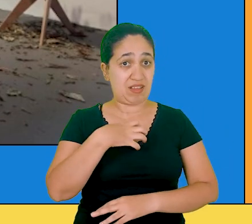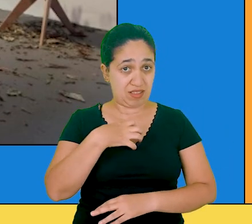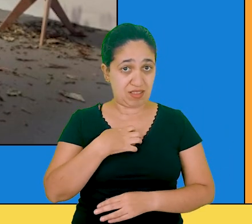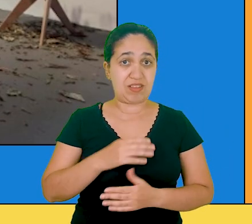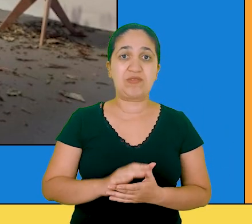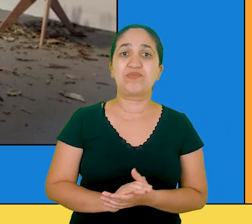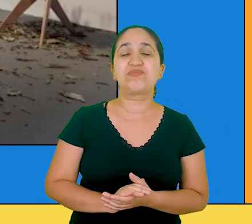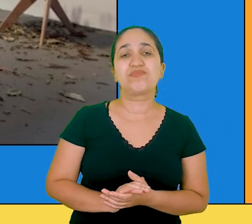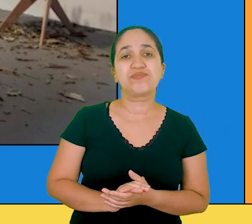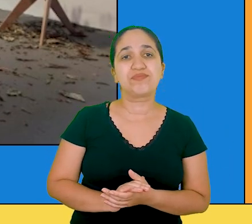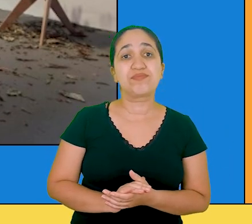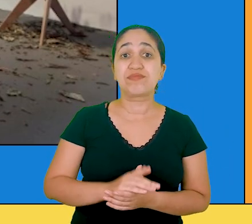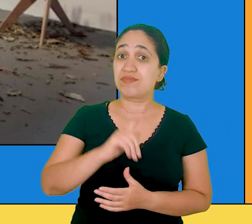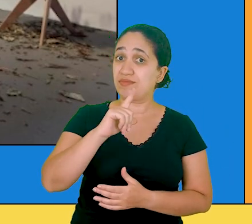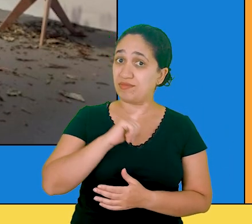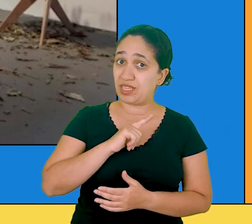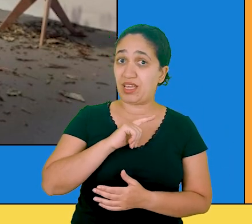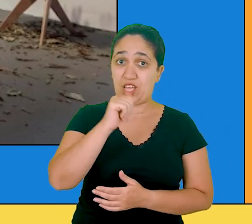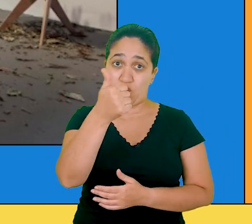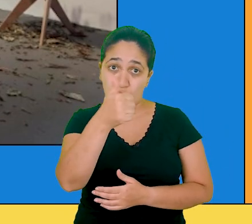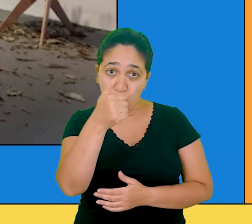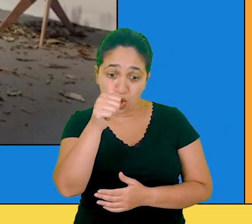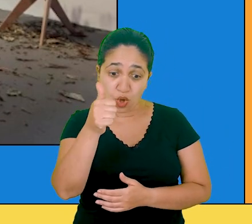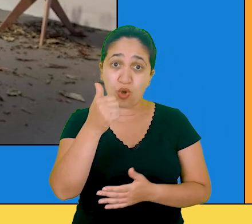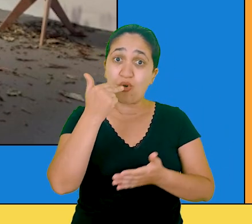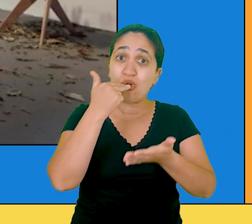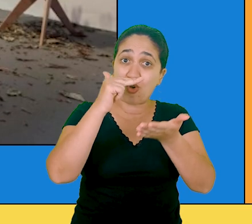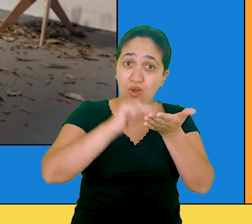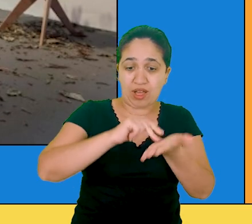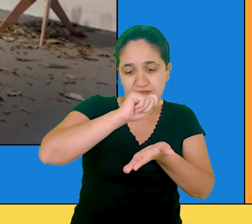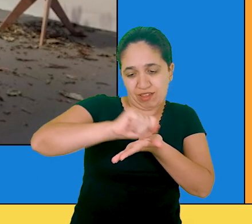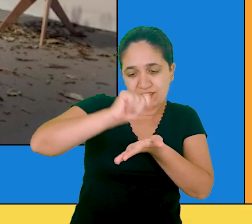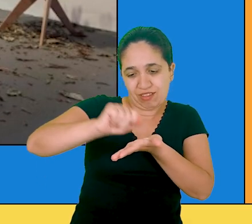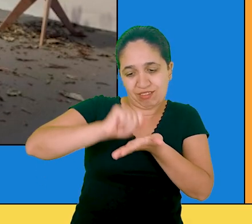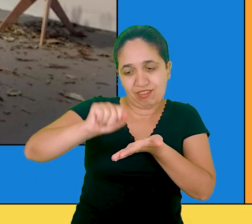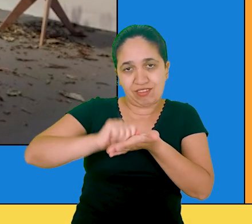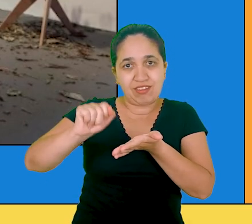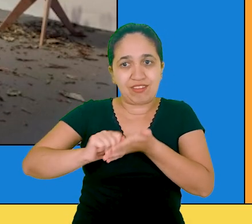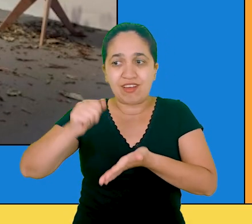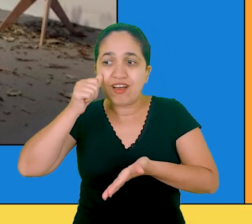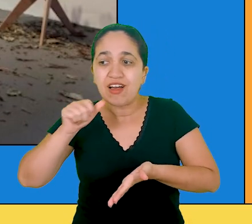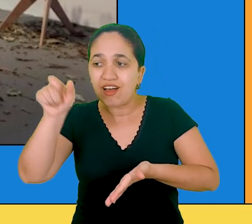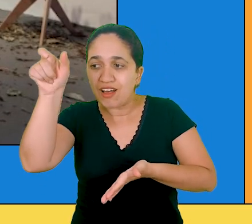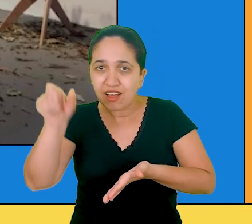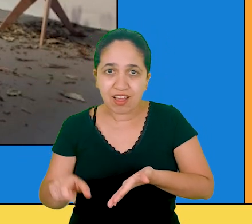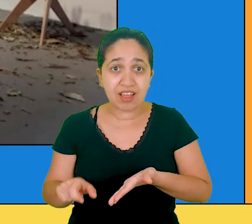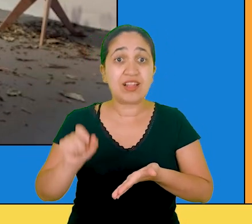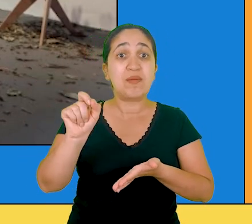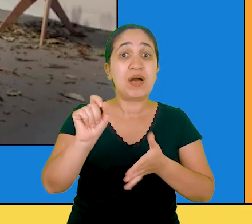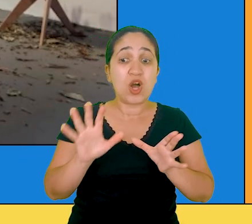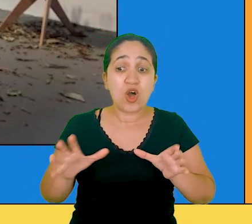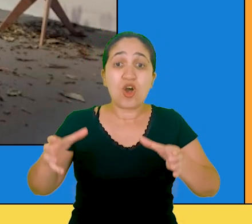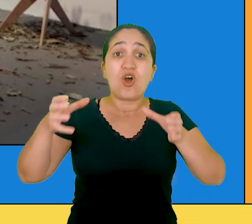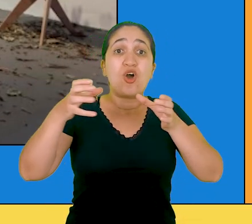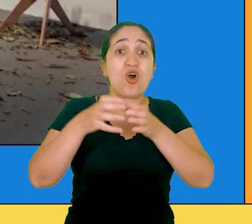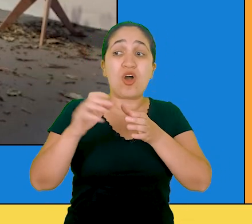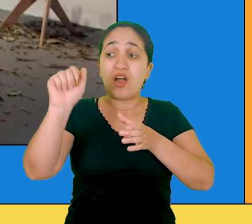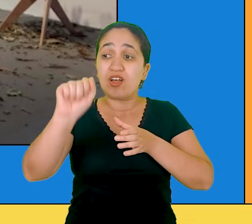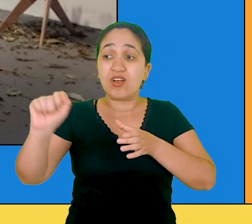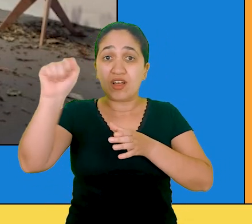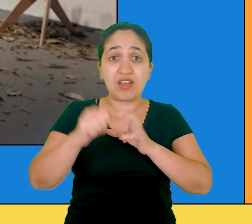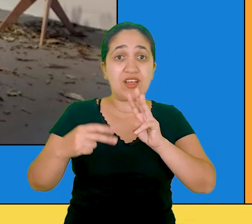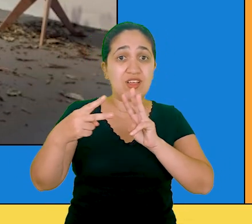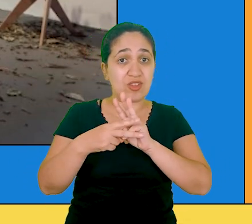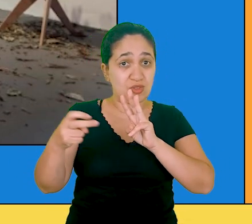A instalação ainda é composta por 11 cartas escritas por Glicéria, assinadas em conjunto com a Associação